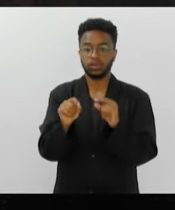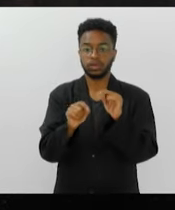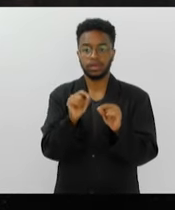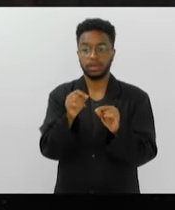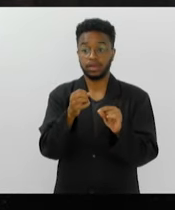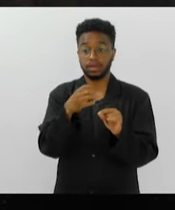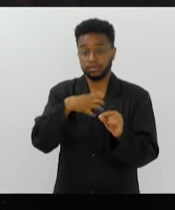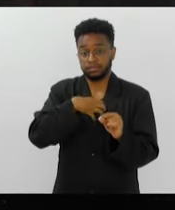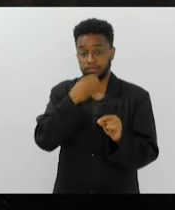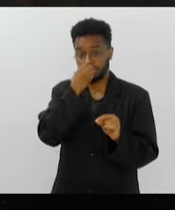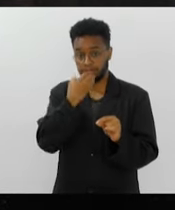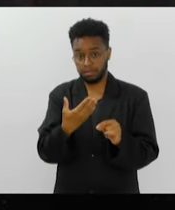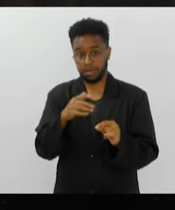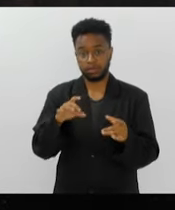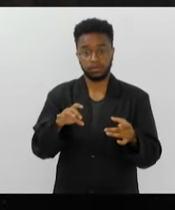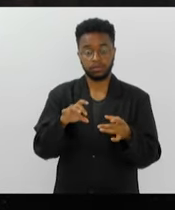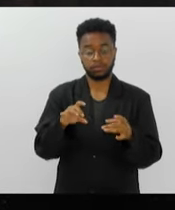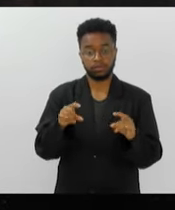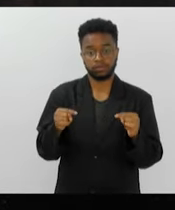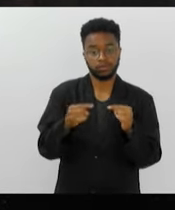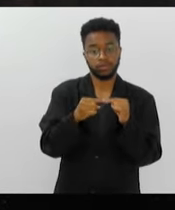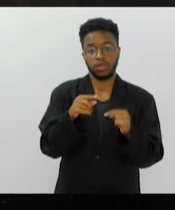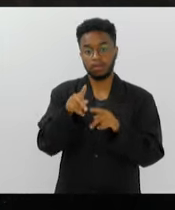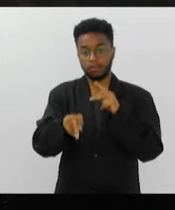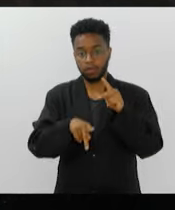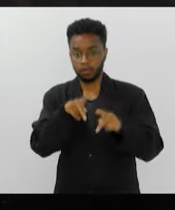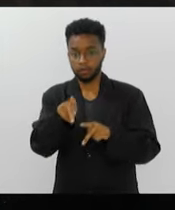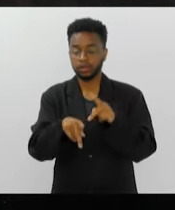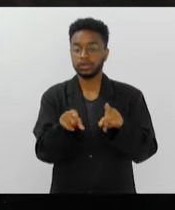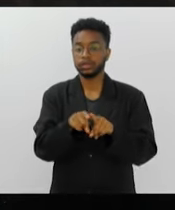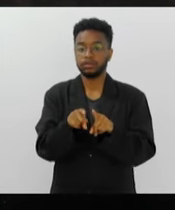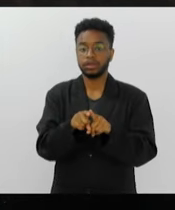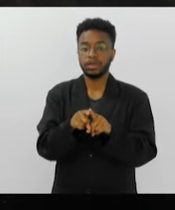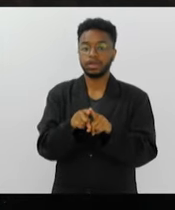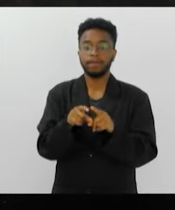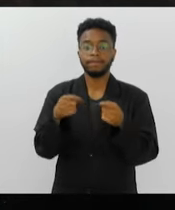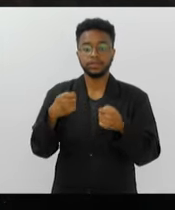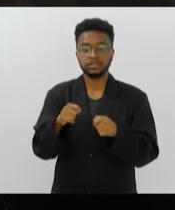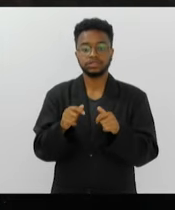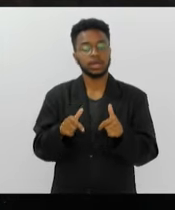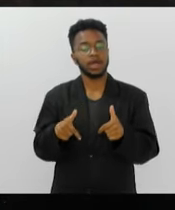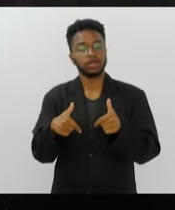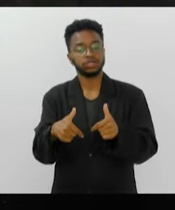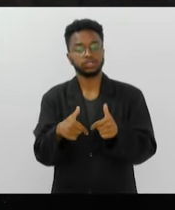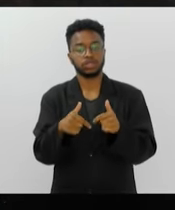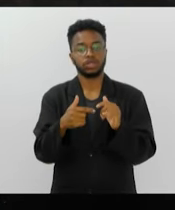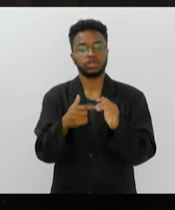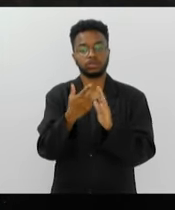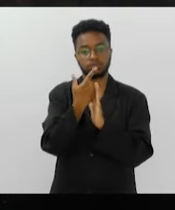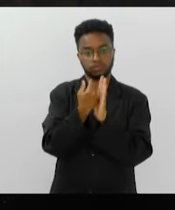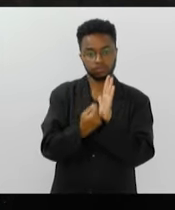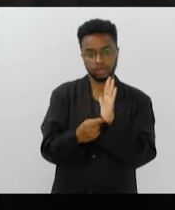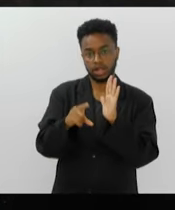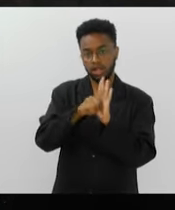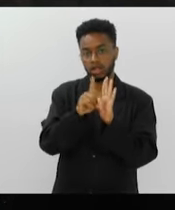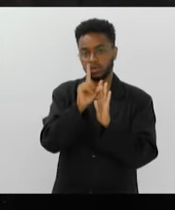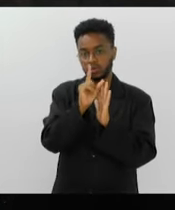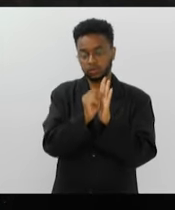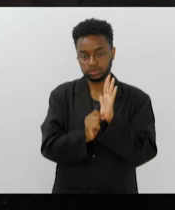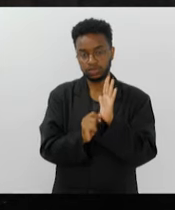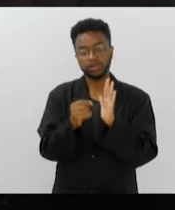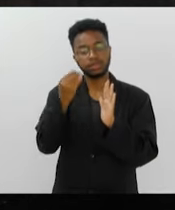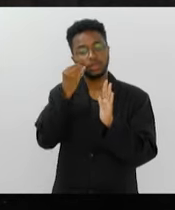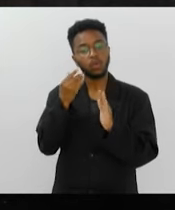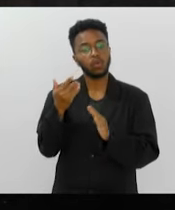bem-estar da população que intervenham na loua para que nós consigamos atingir o patamar de 4% e